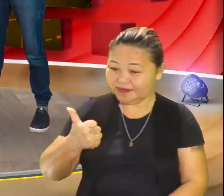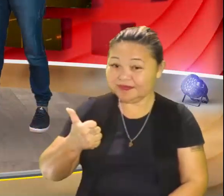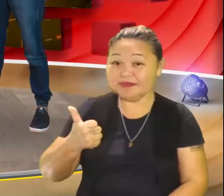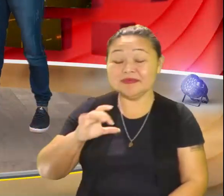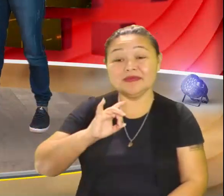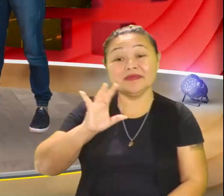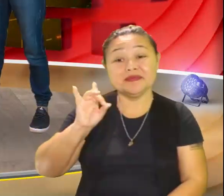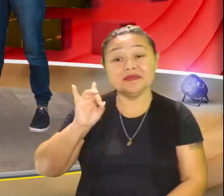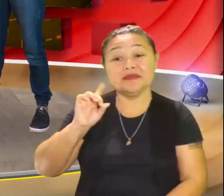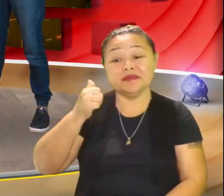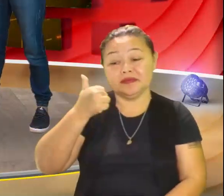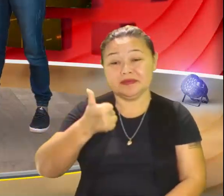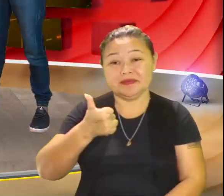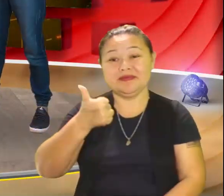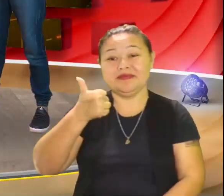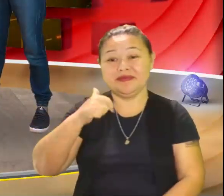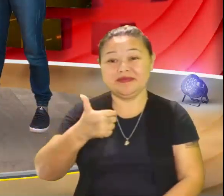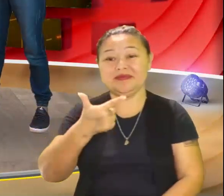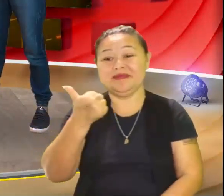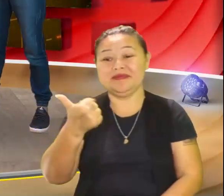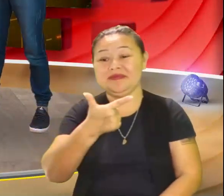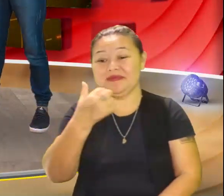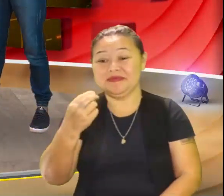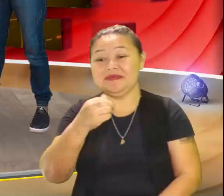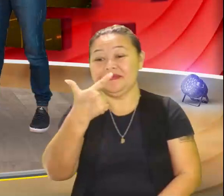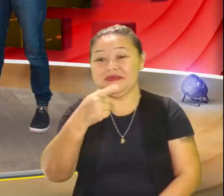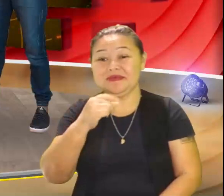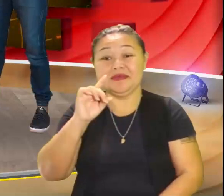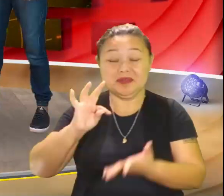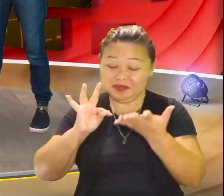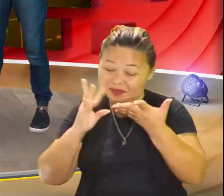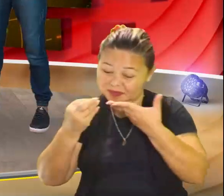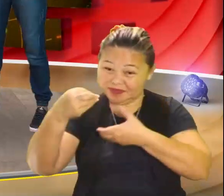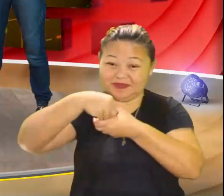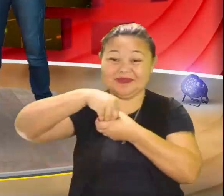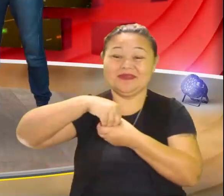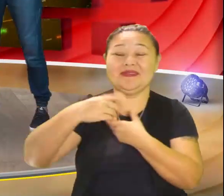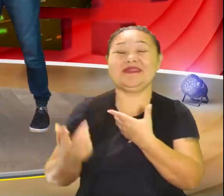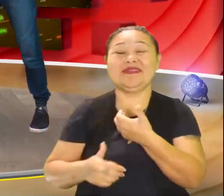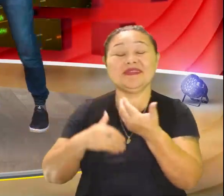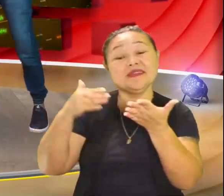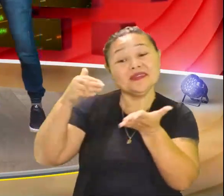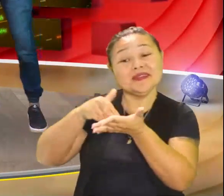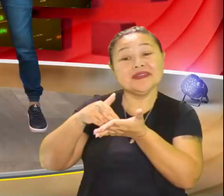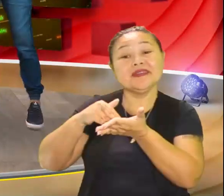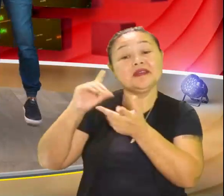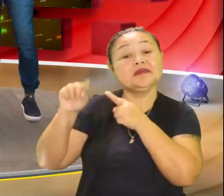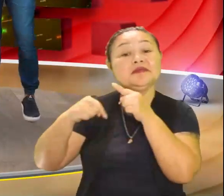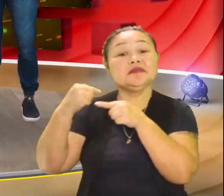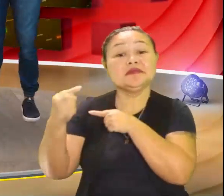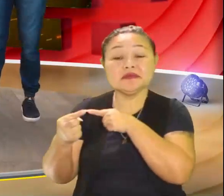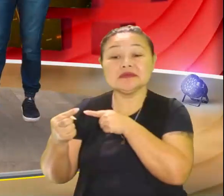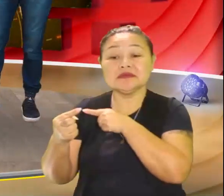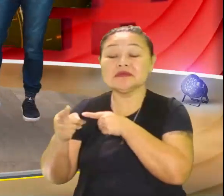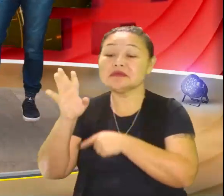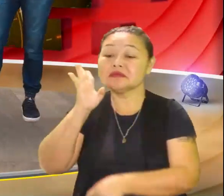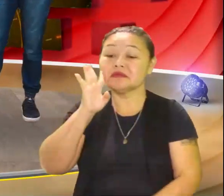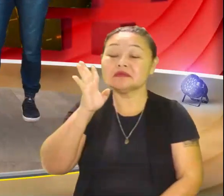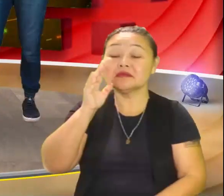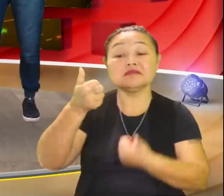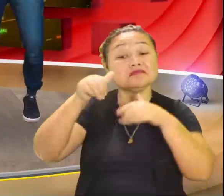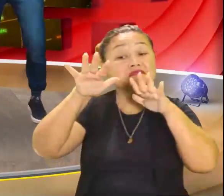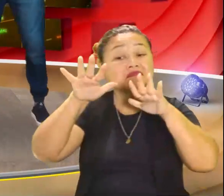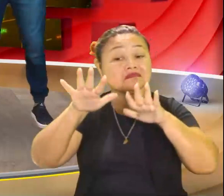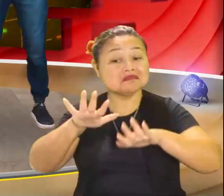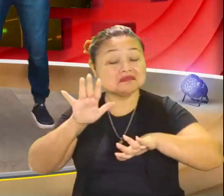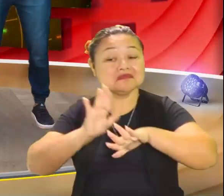181. Só que ele vai de 1 em 1, 200, 201, 202, 203. Depois são todos, né? Aí, até lá. Então, legal, né? A gente